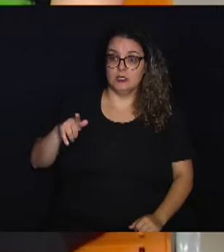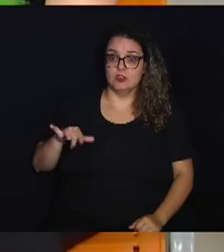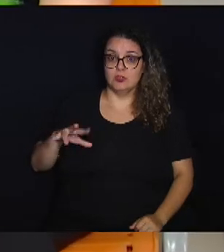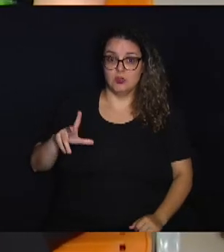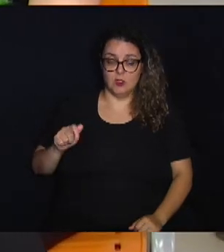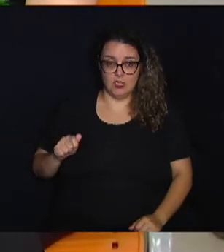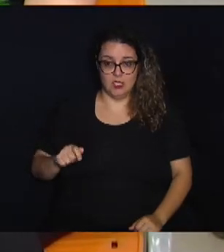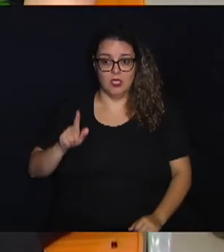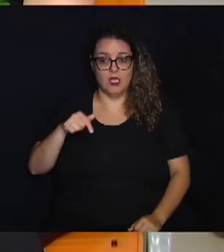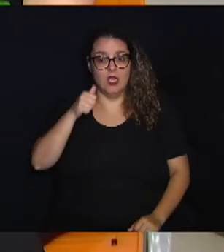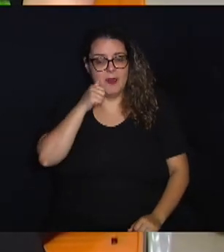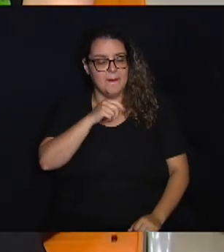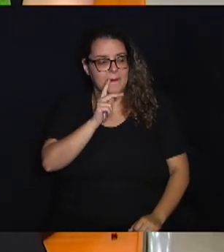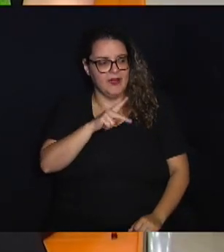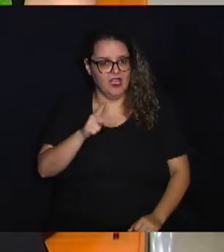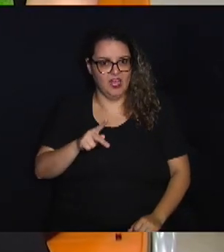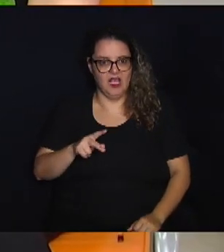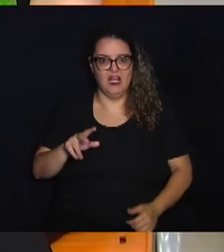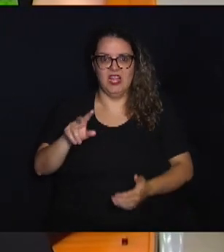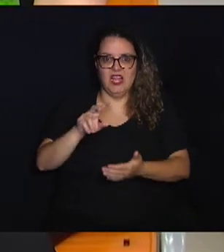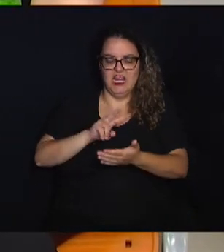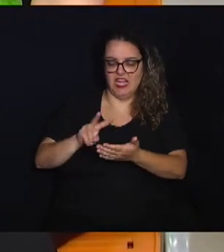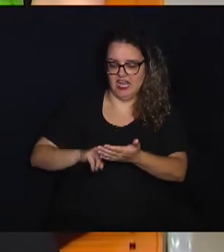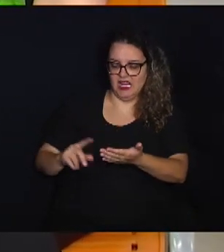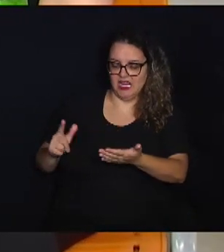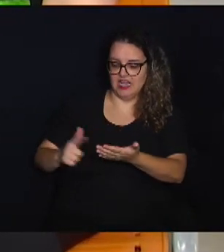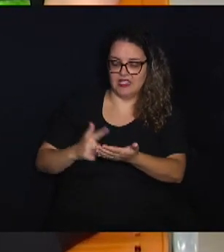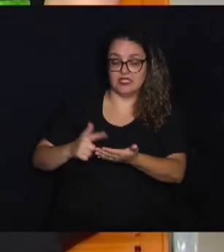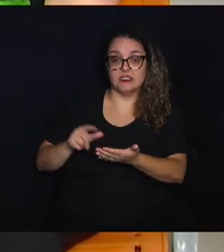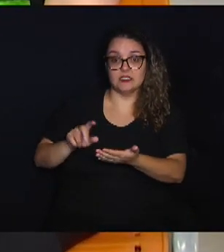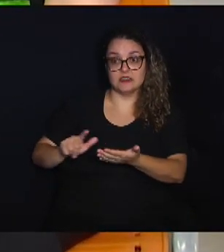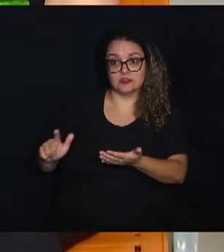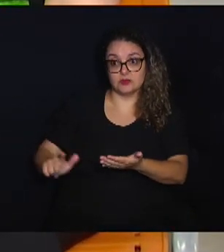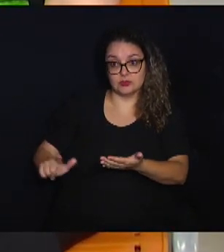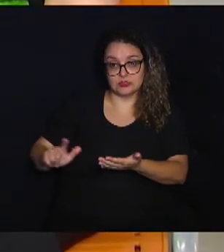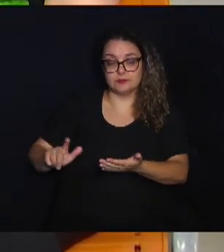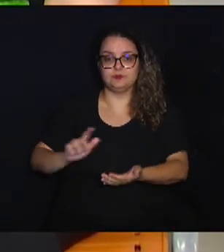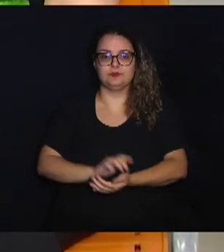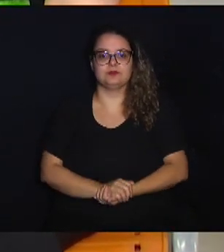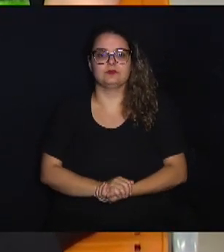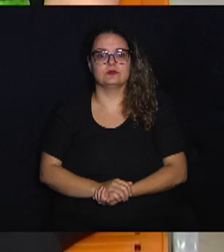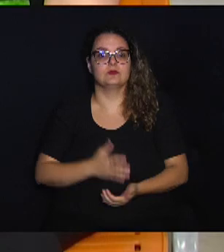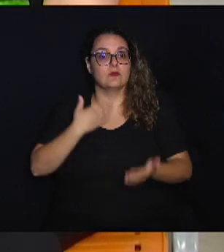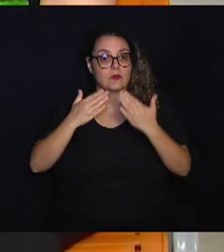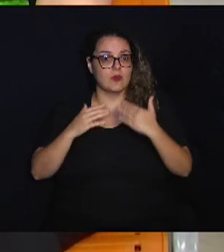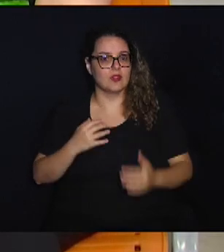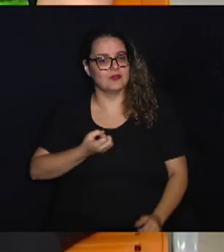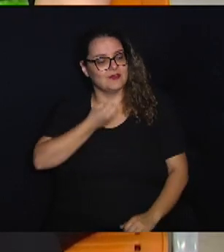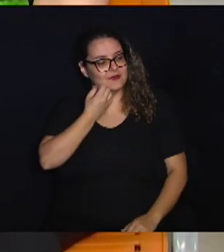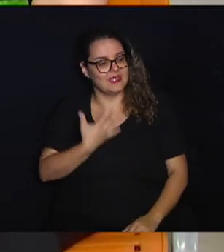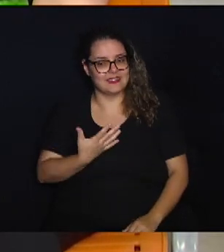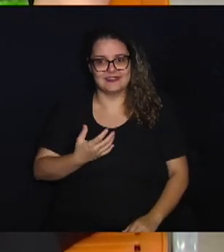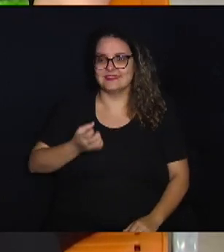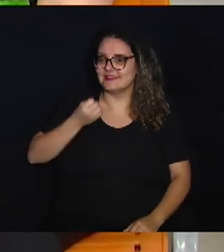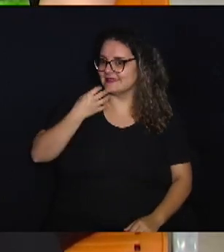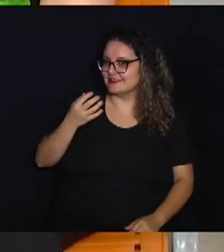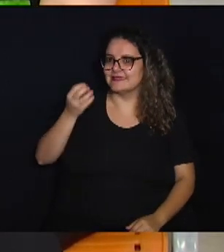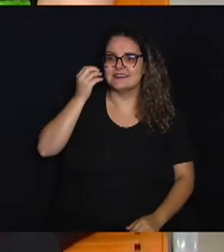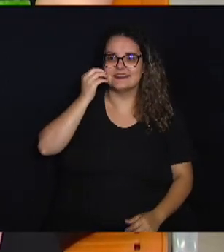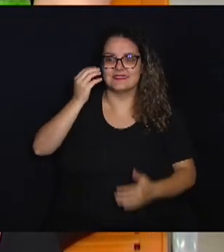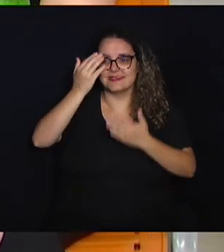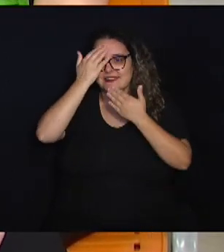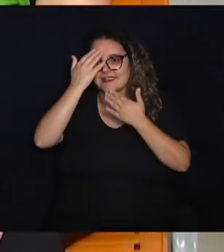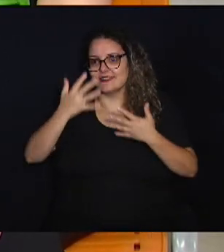é professora de literatura, vai bater um papo conosco aqui no quadro de Olho na Educação. Tudo bem? Tudo bem, André. Obrigada